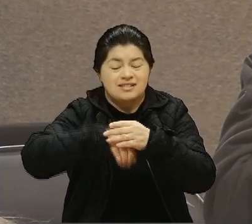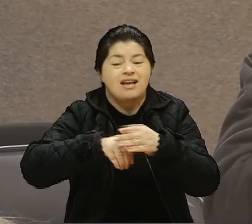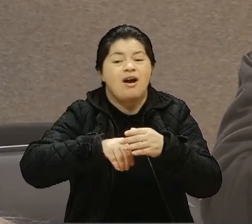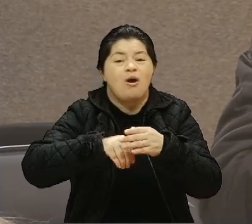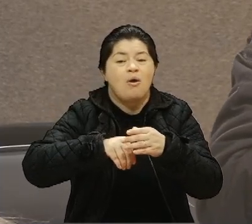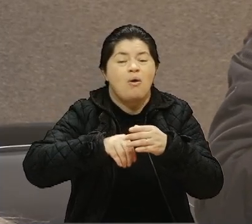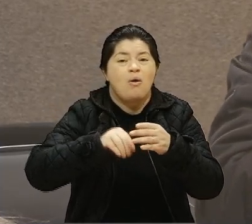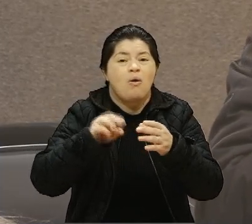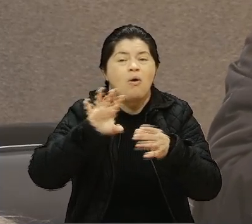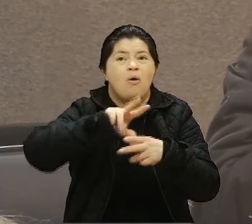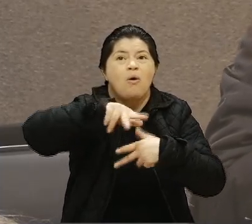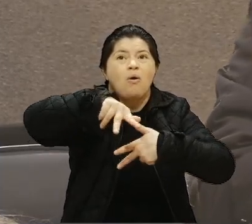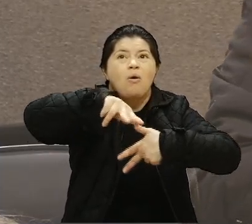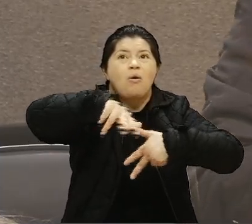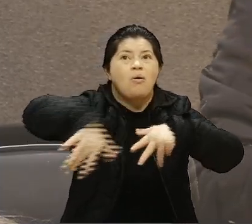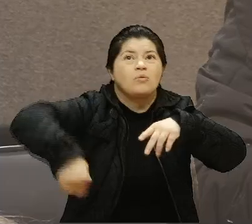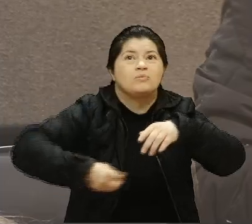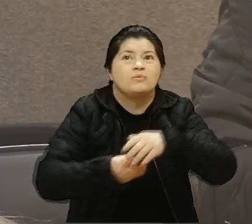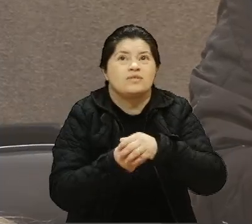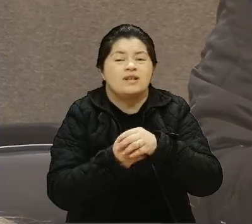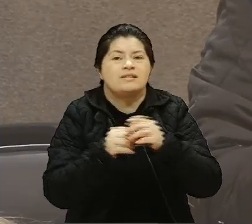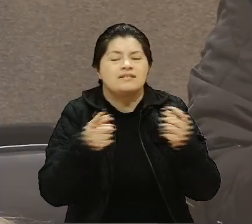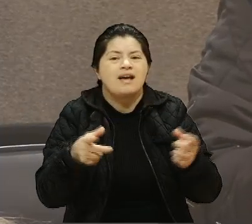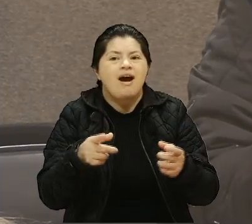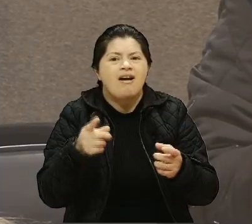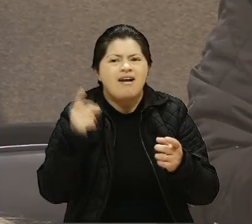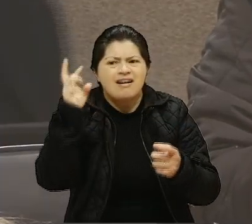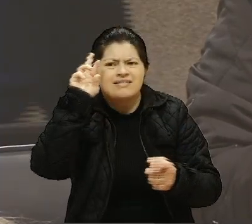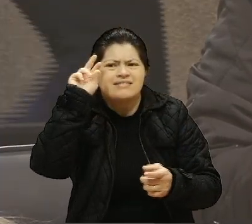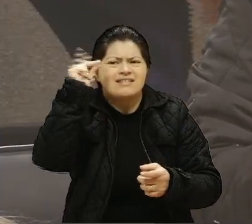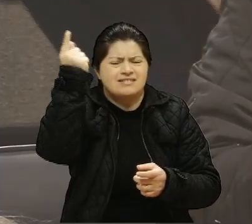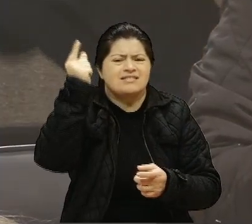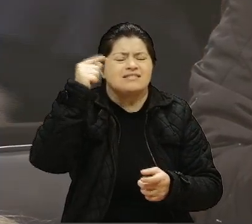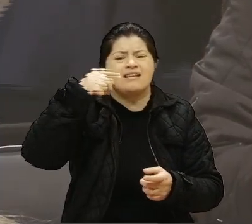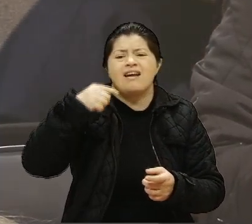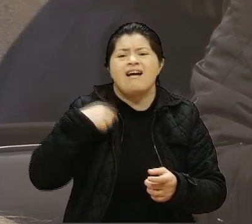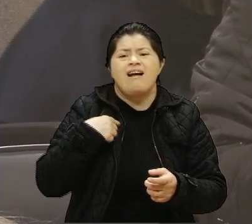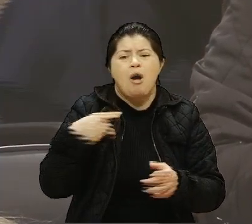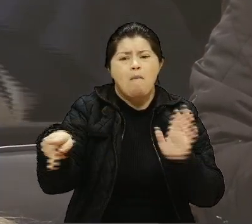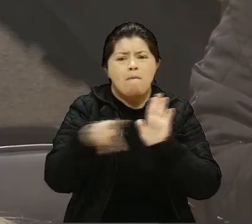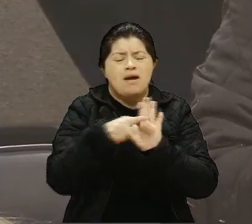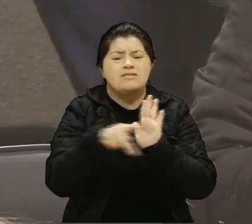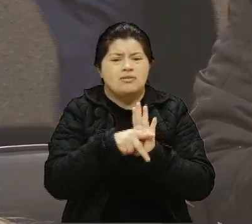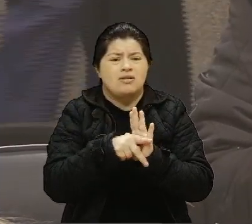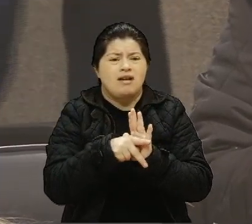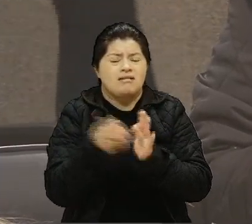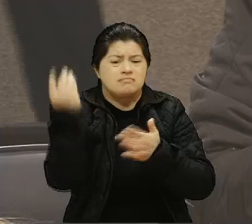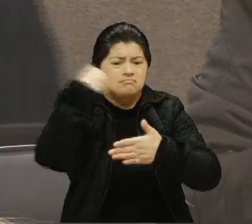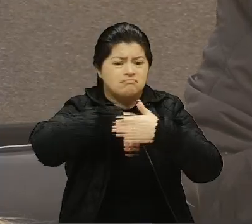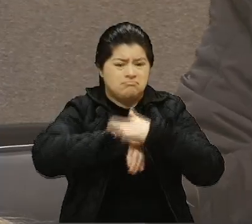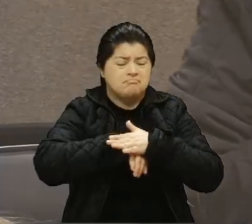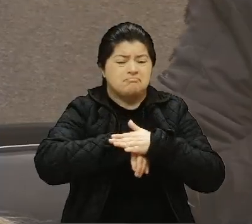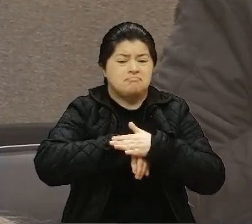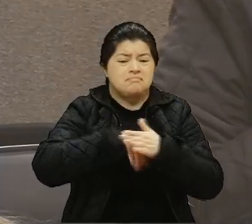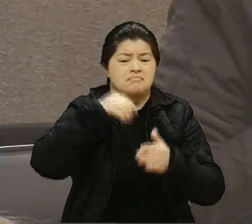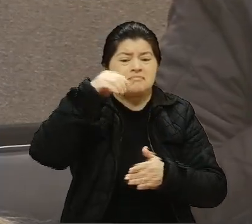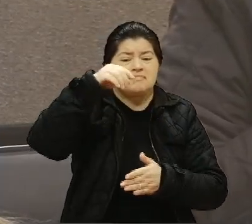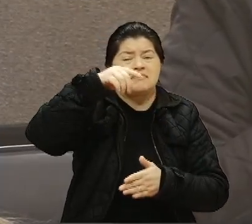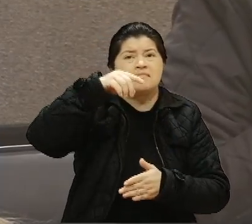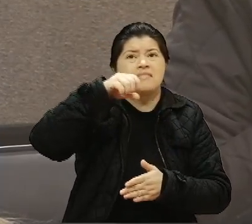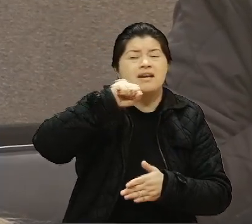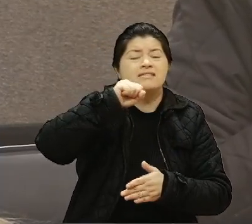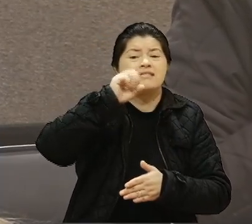apenas. São interesses particulares do próprio STF, pelo que a gente está observando na